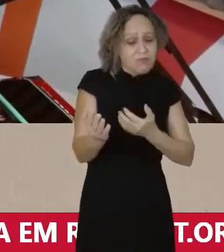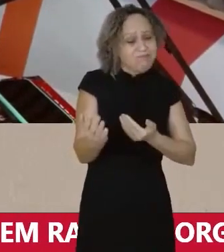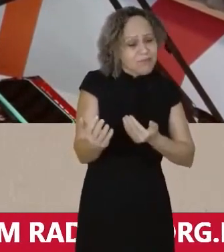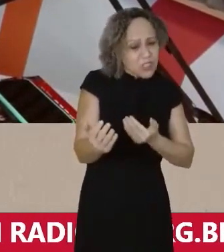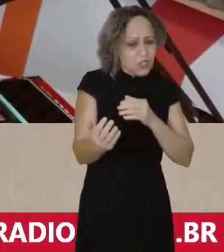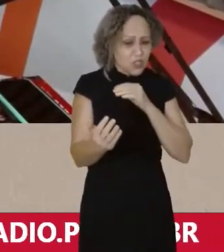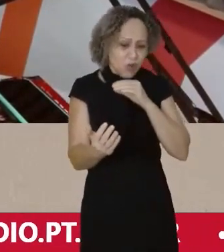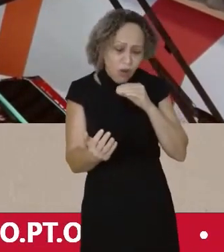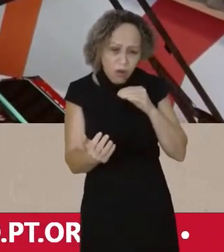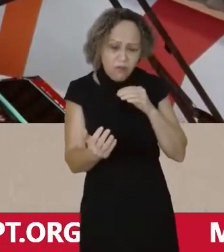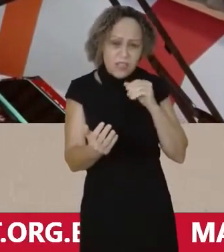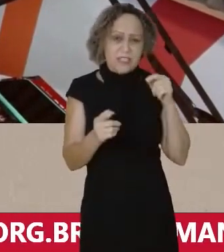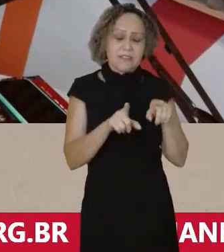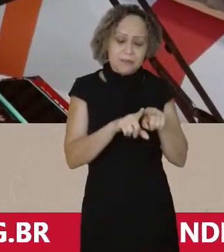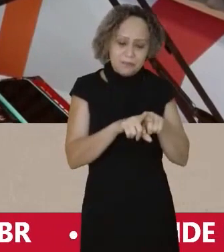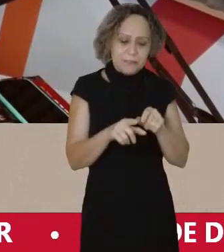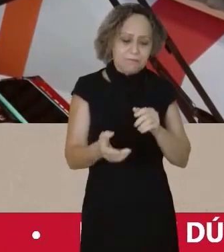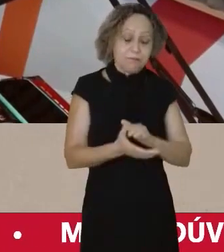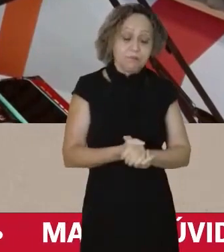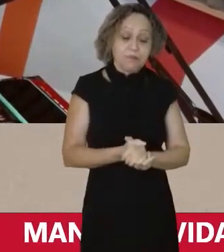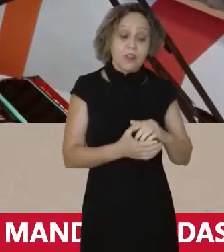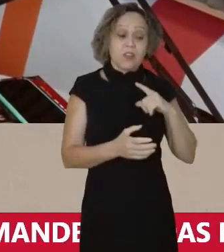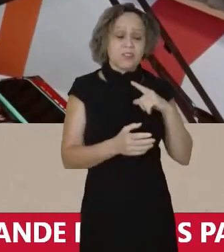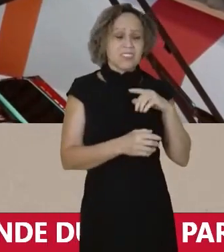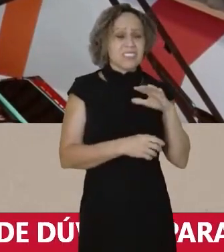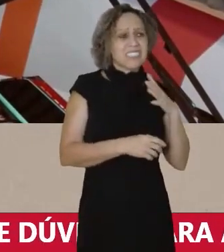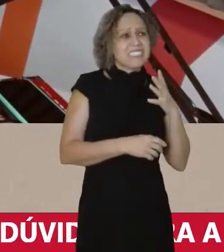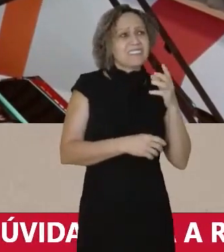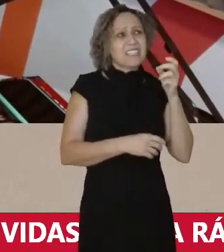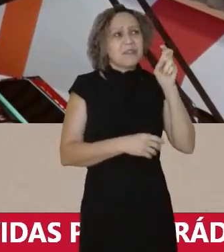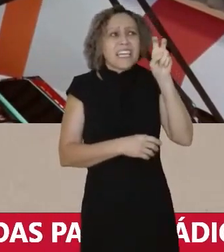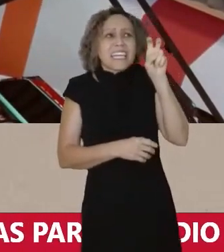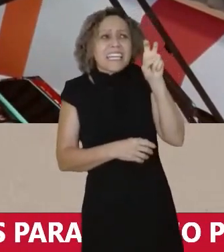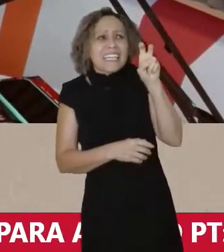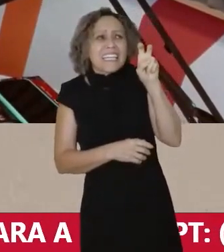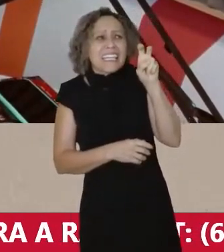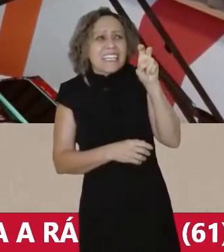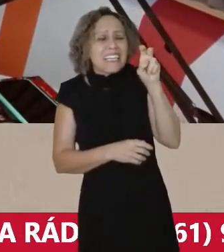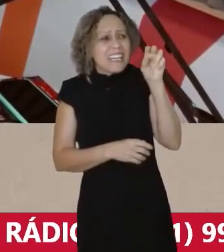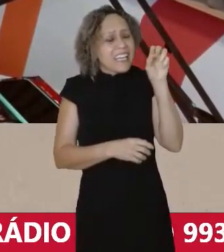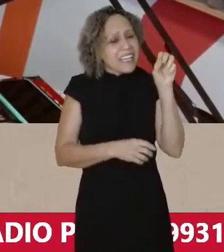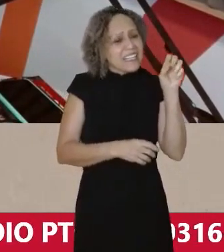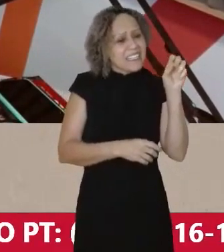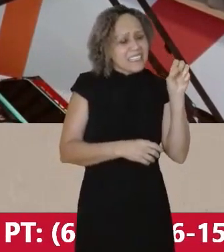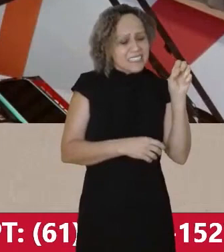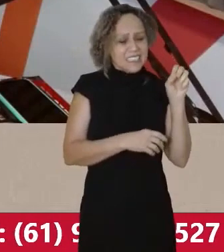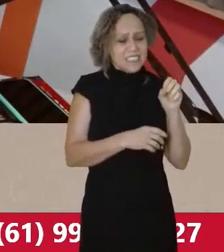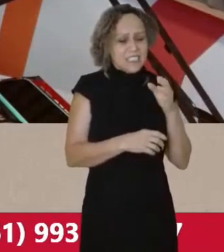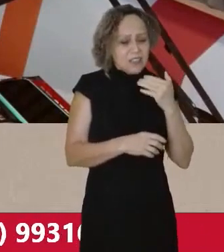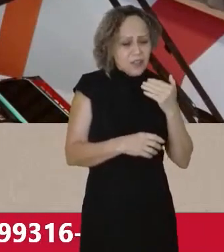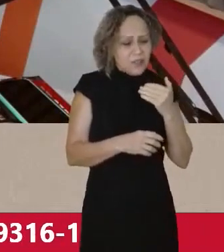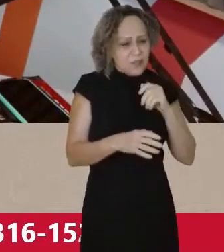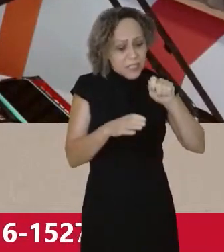básicas, e tivemos uma escola, dava alimentação. Hoje não, são 500 refeições, todas as quintas-feiras,